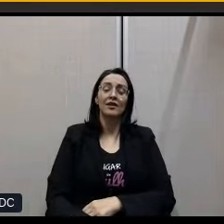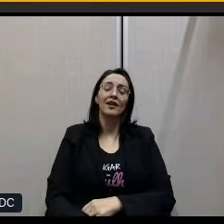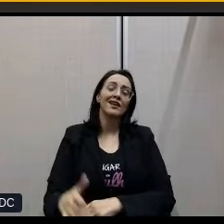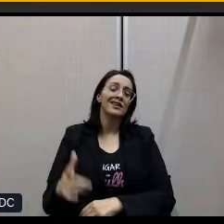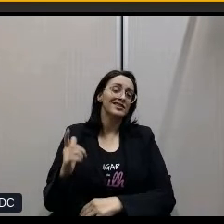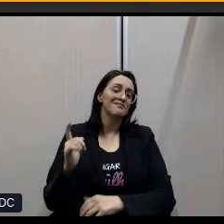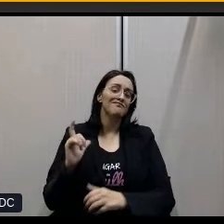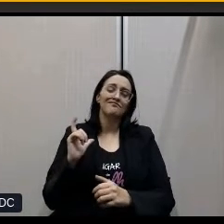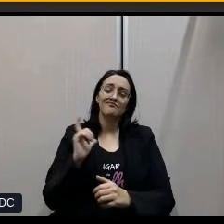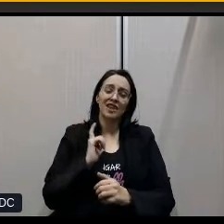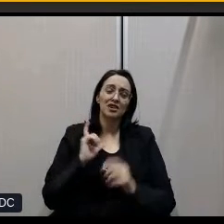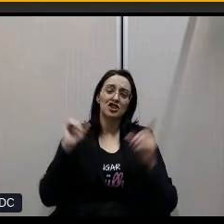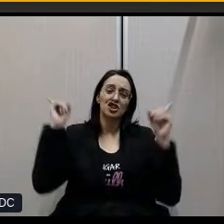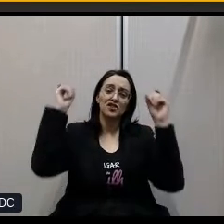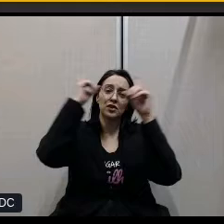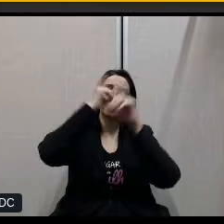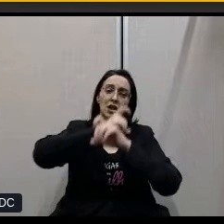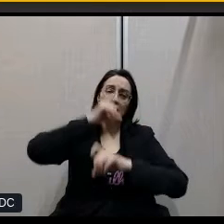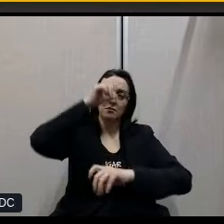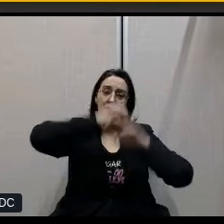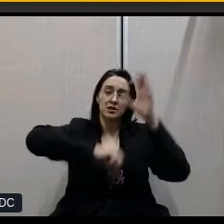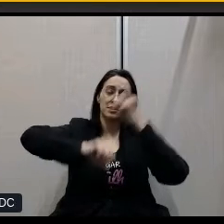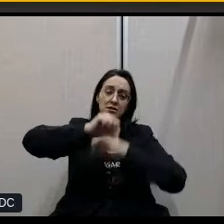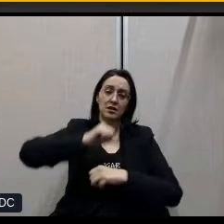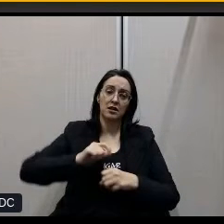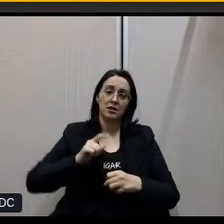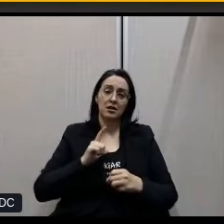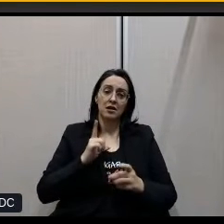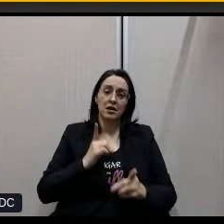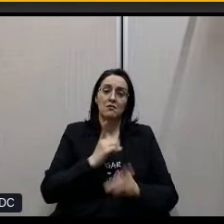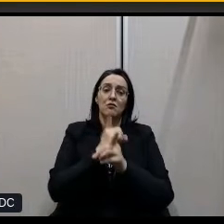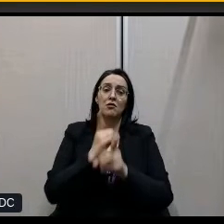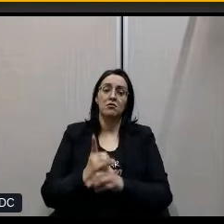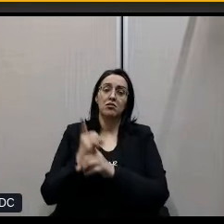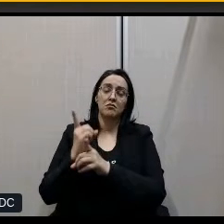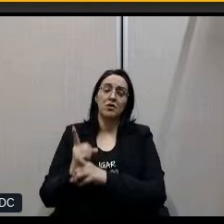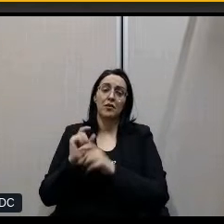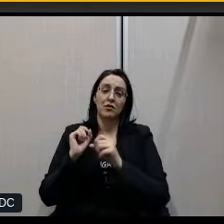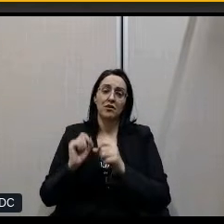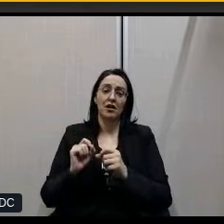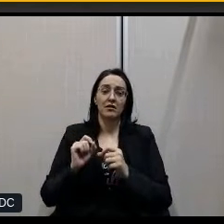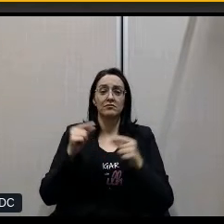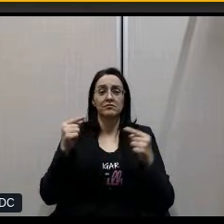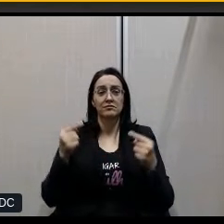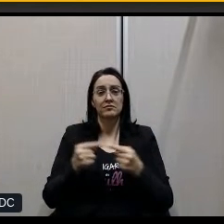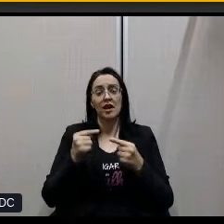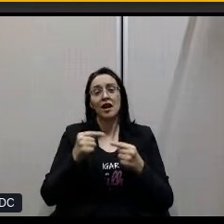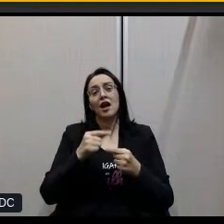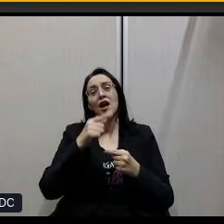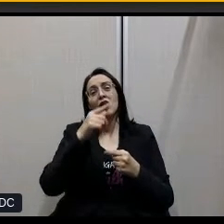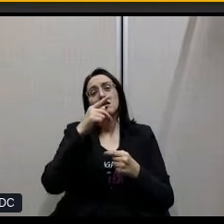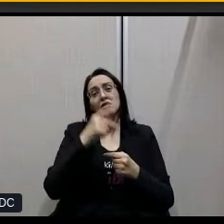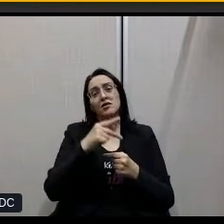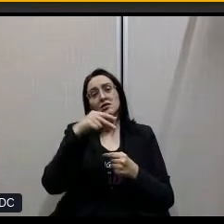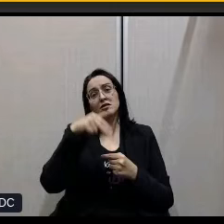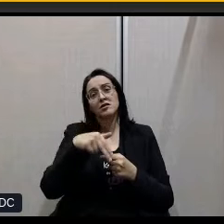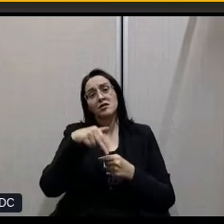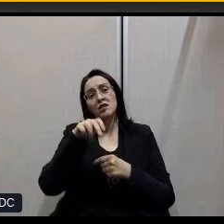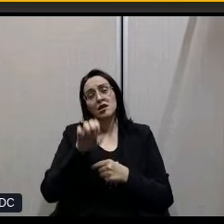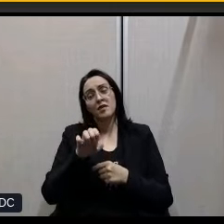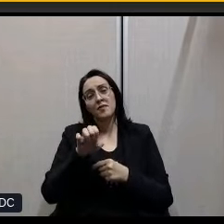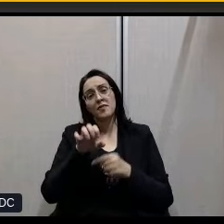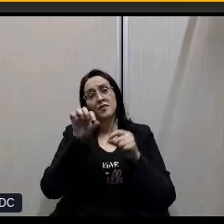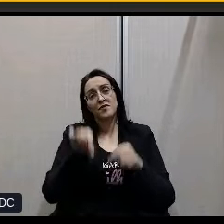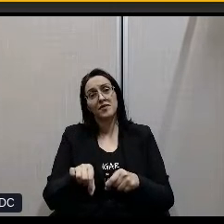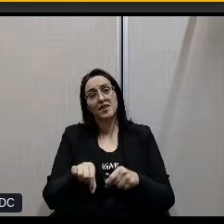todas essas dificuldades de aprendizagem, a gente enquadra aqui, nossa Política Nacional de Educação